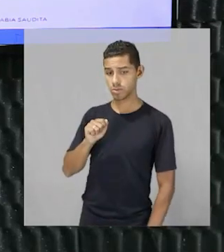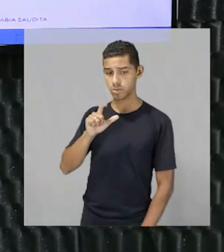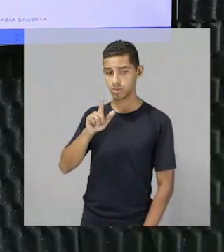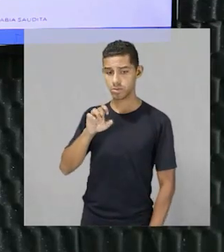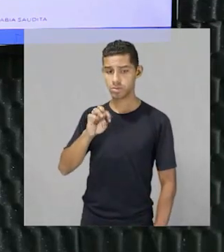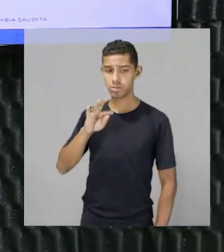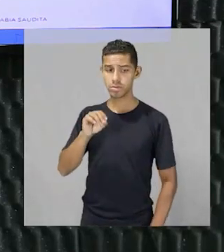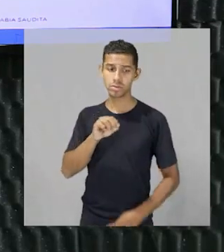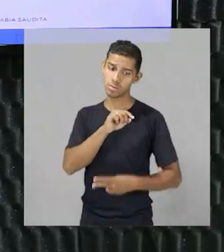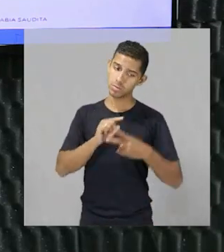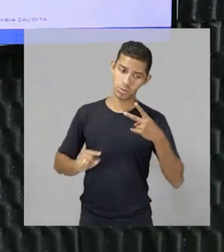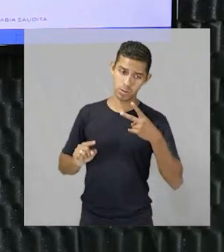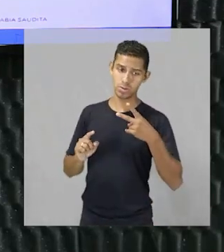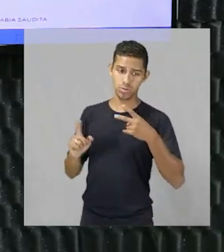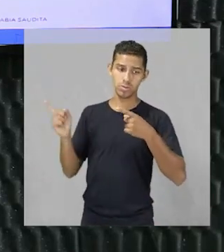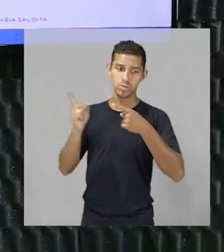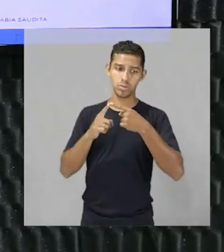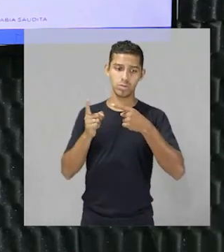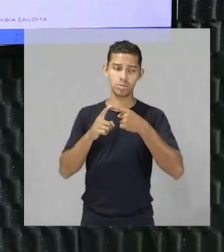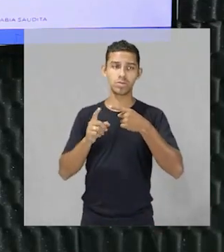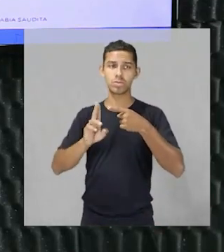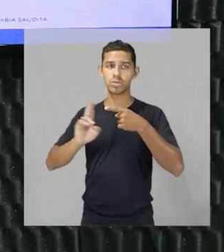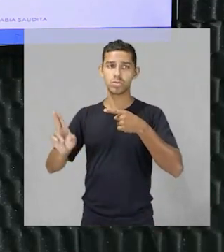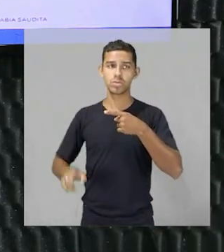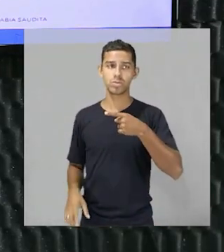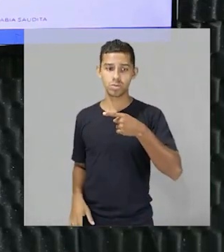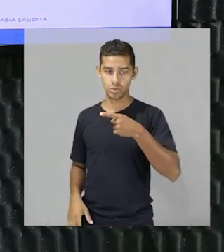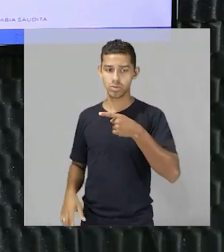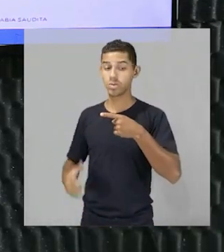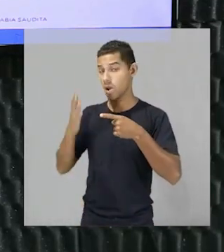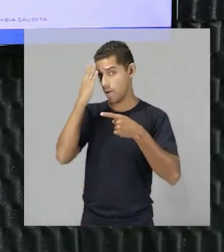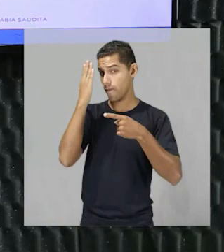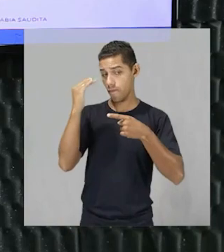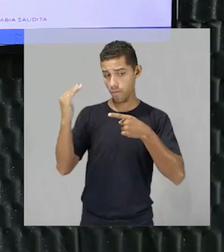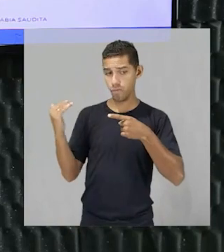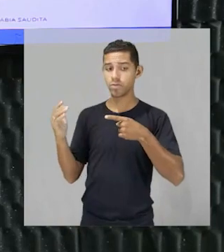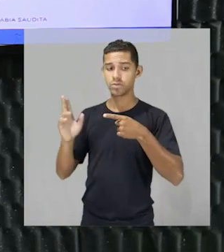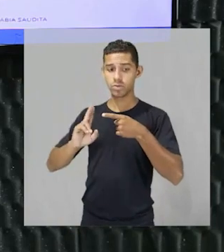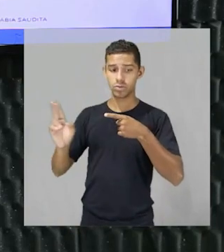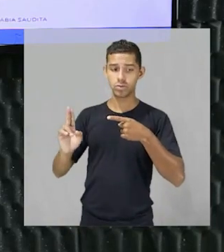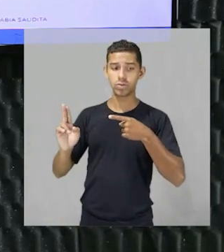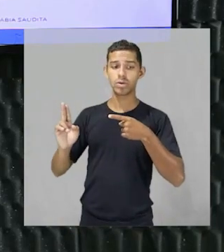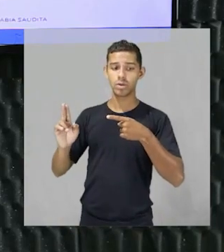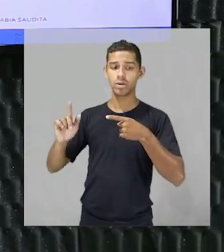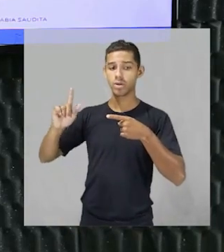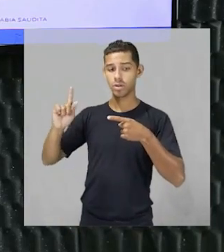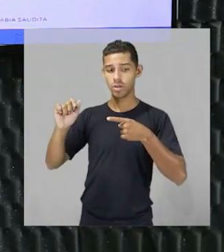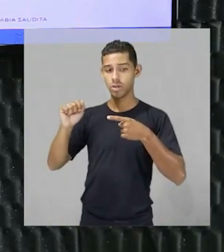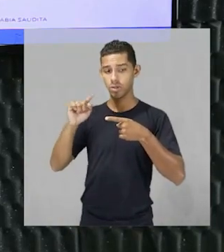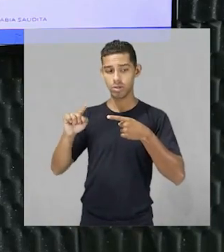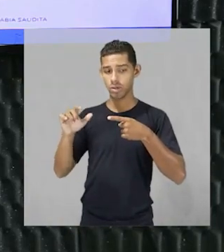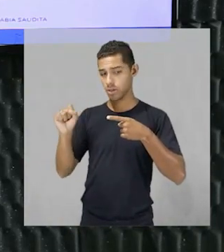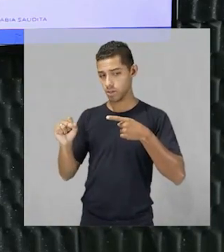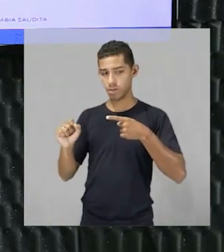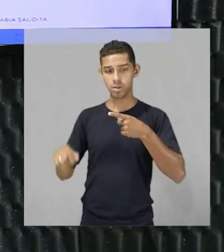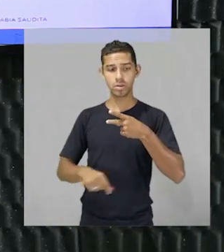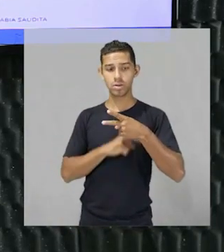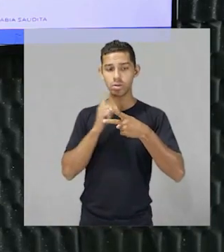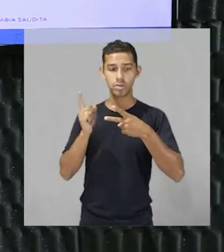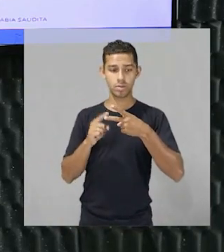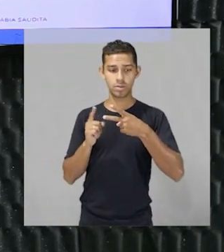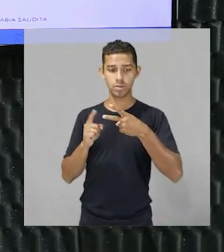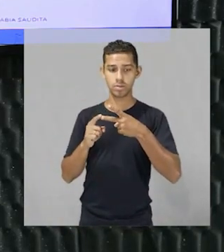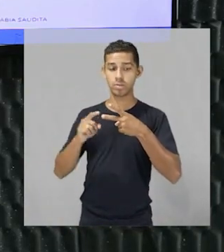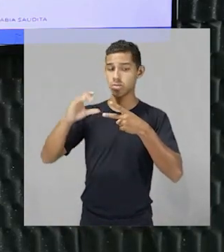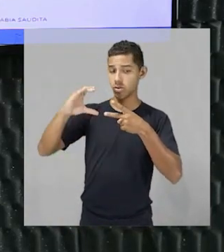em duas partes, diga-se de passagem, território separado. A famosa faixa de Gaza, tá certo? E do outro lado tu tem a região